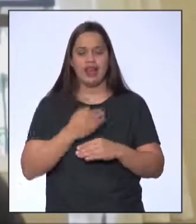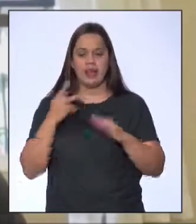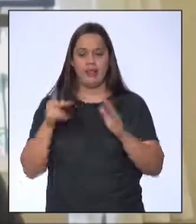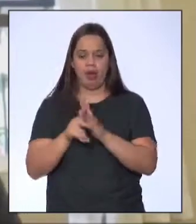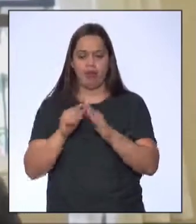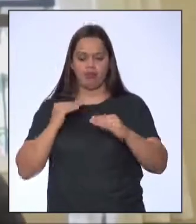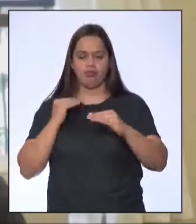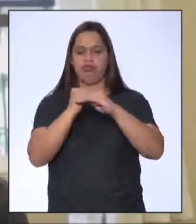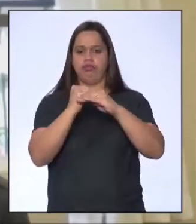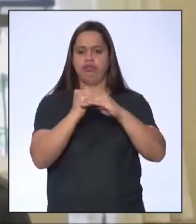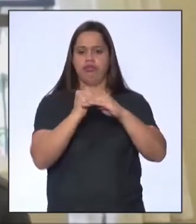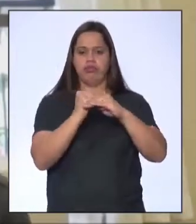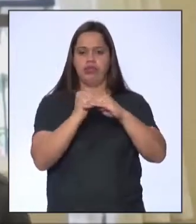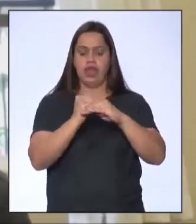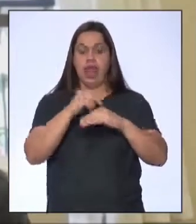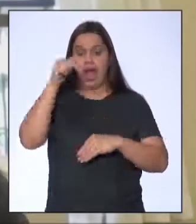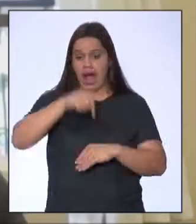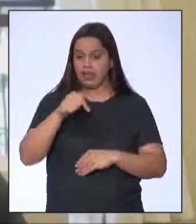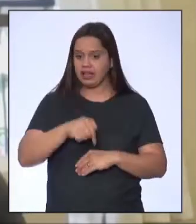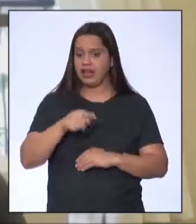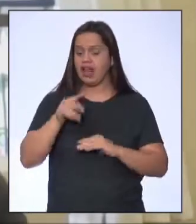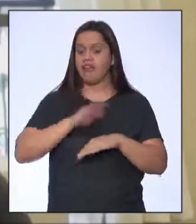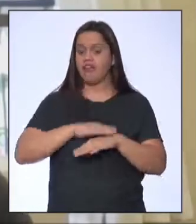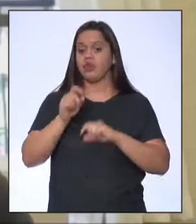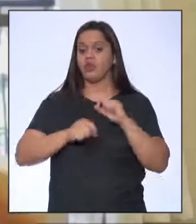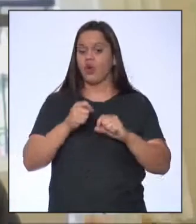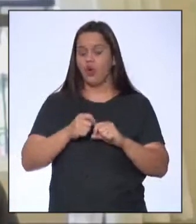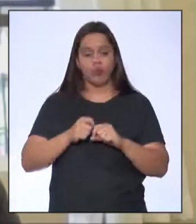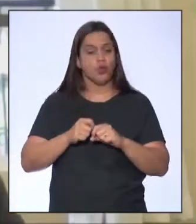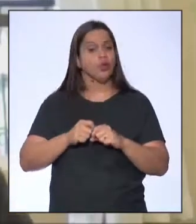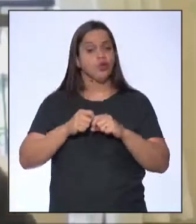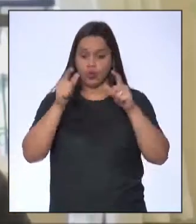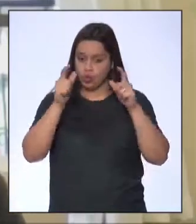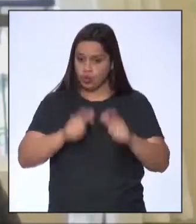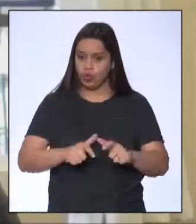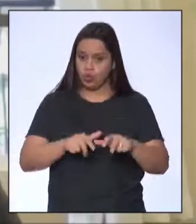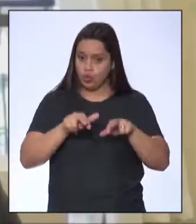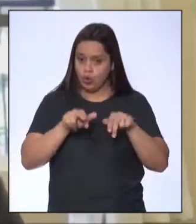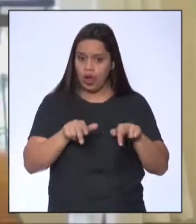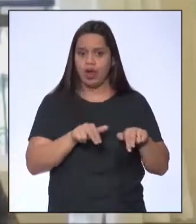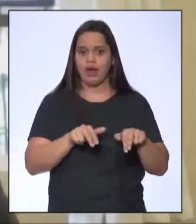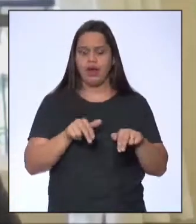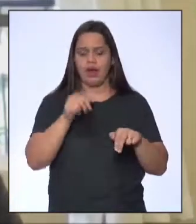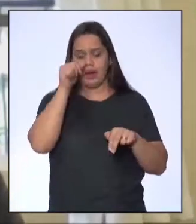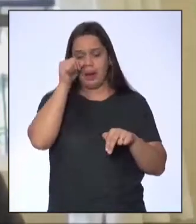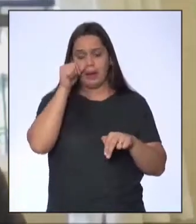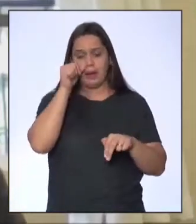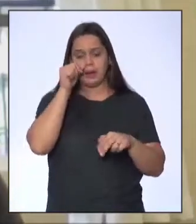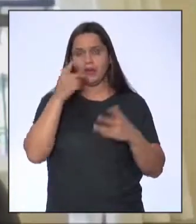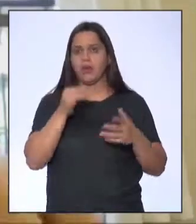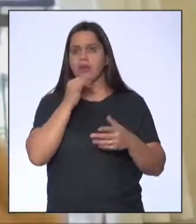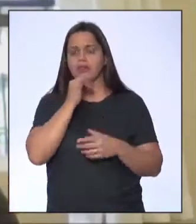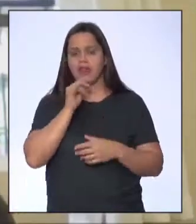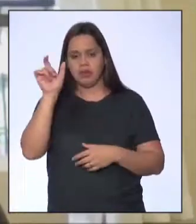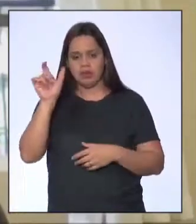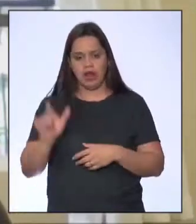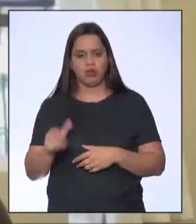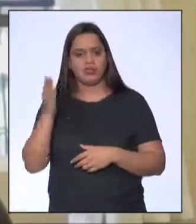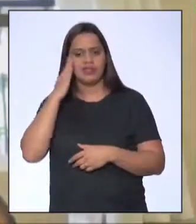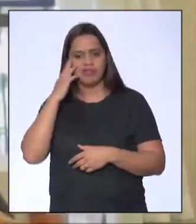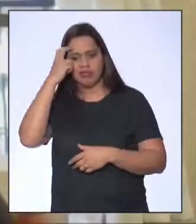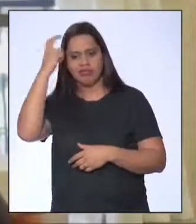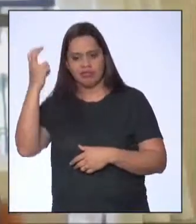feito no mesmo ambiente. Esse acolhedor, ele vai estar acolhendo junto na sala, mas só que o aluno que está